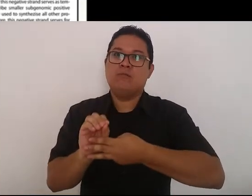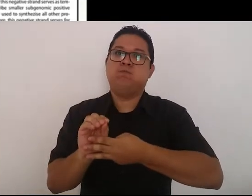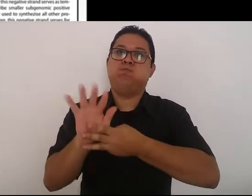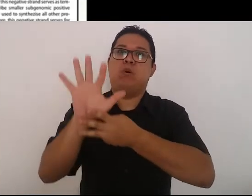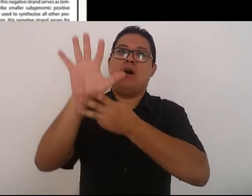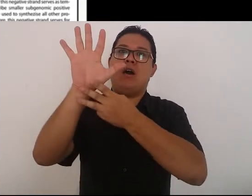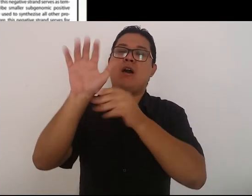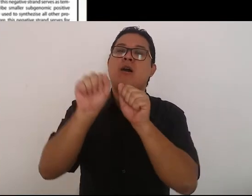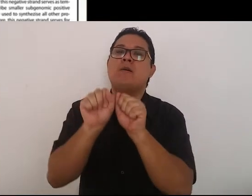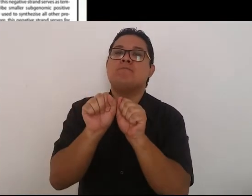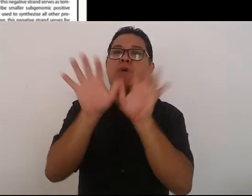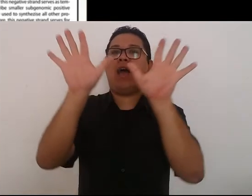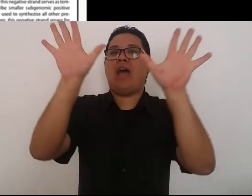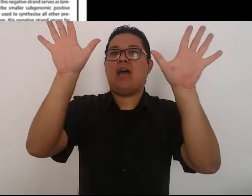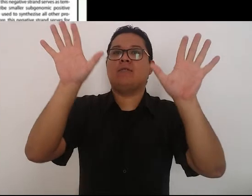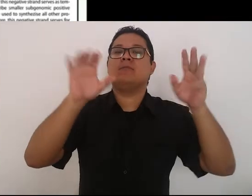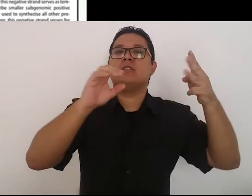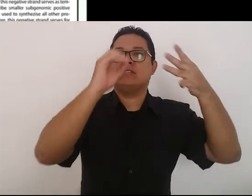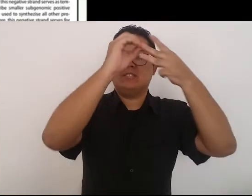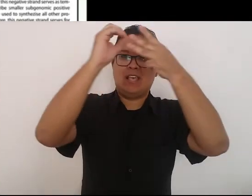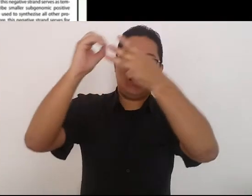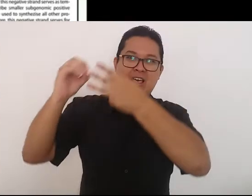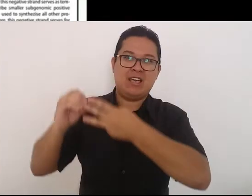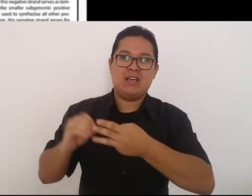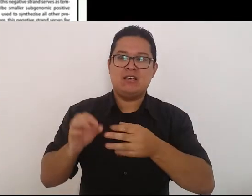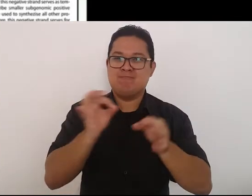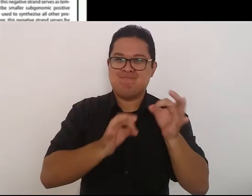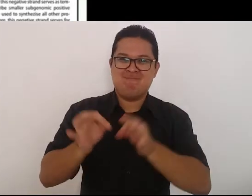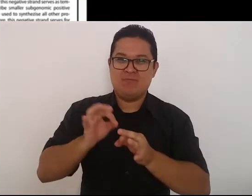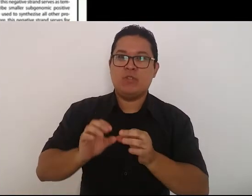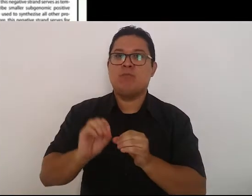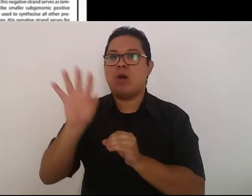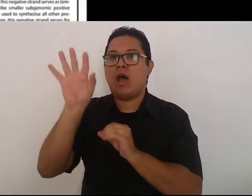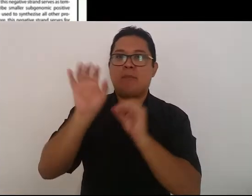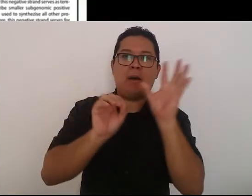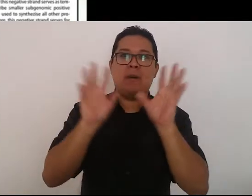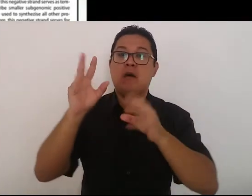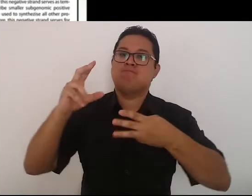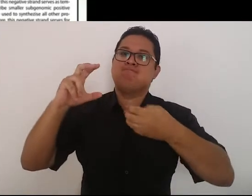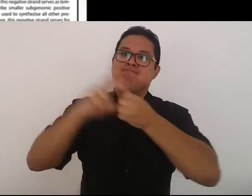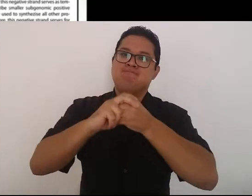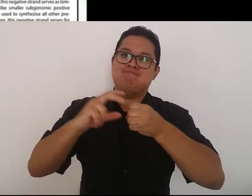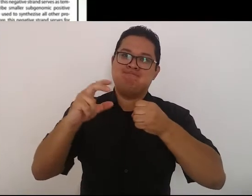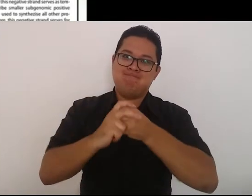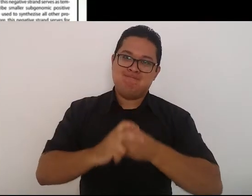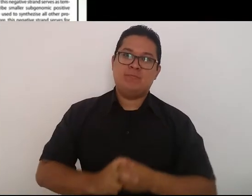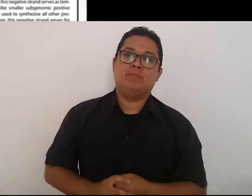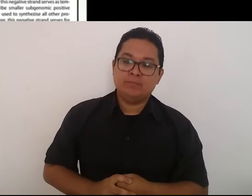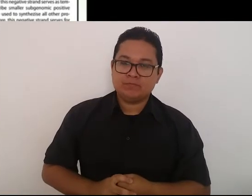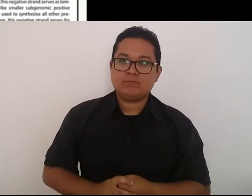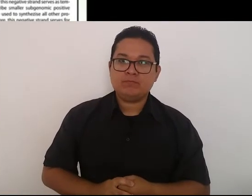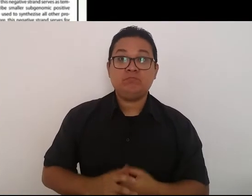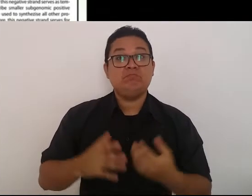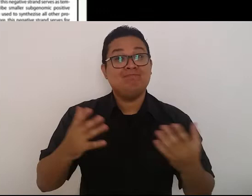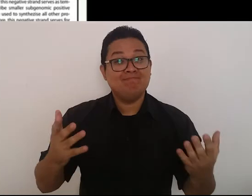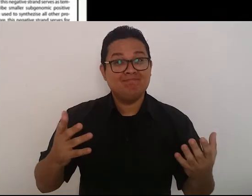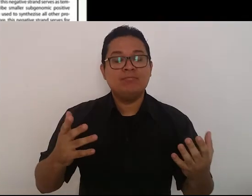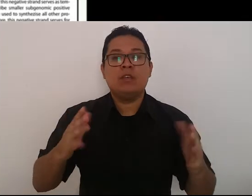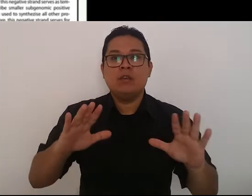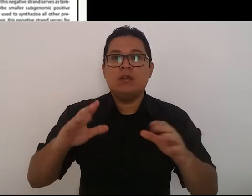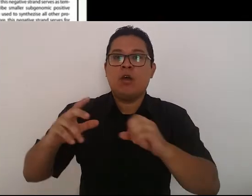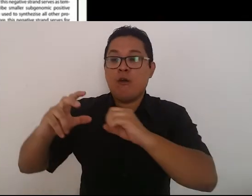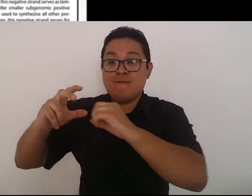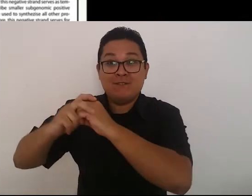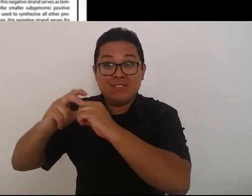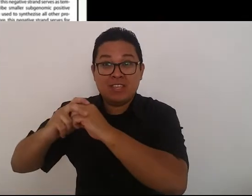do vírus, tá? Quem viu a outra aula, o coronavírus não insere material genético no seu